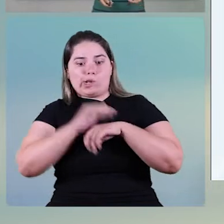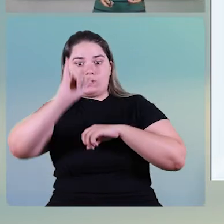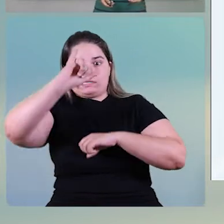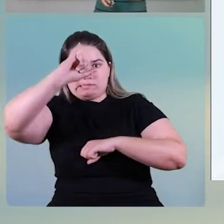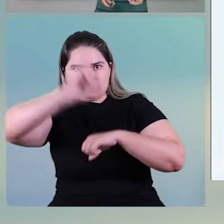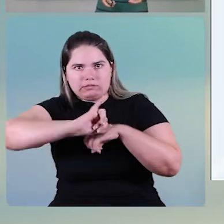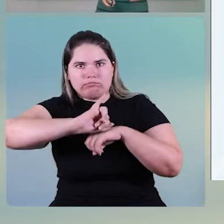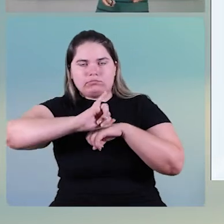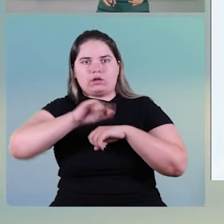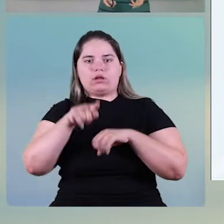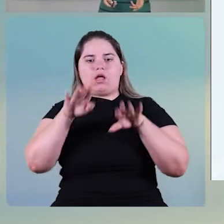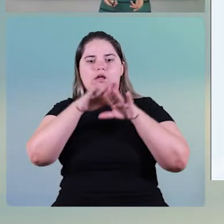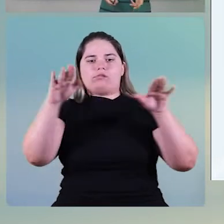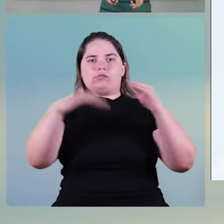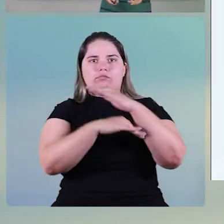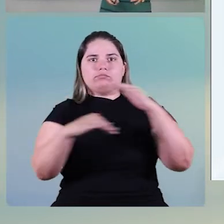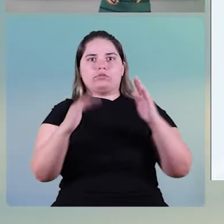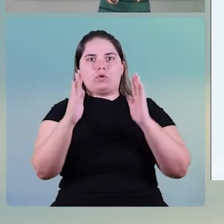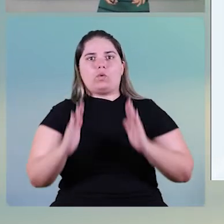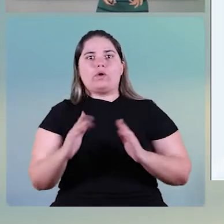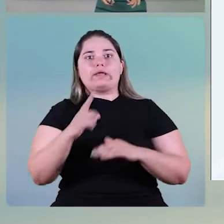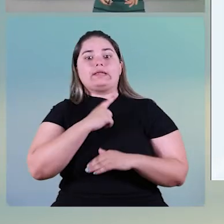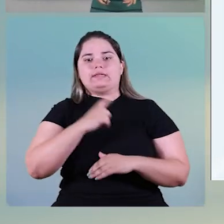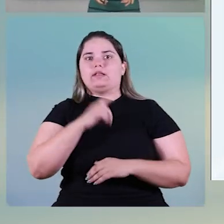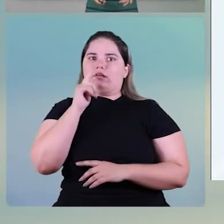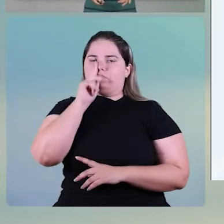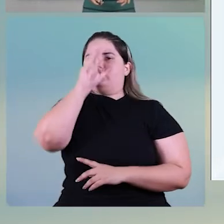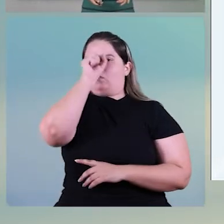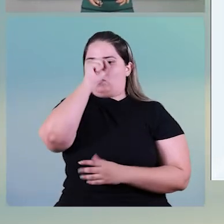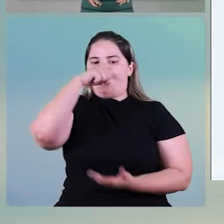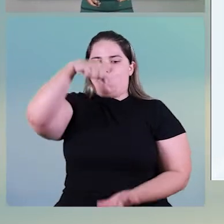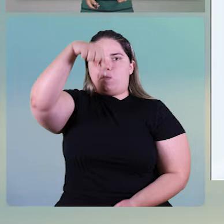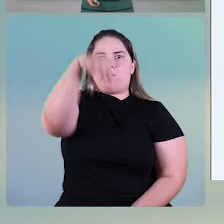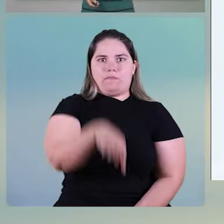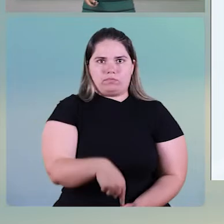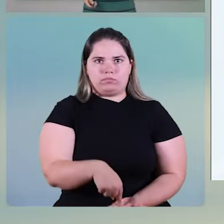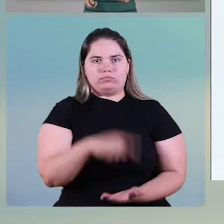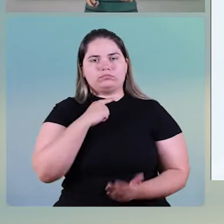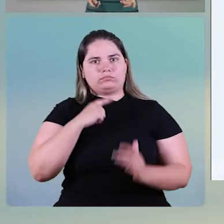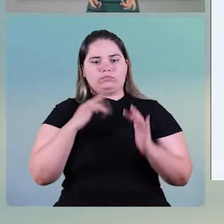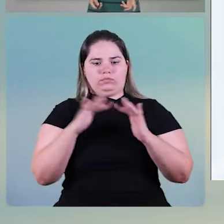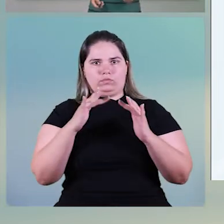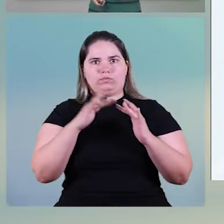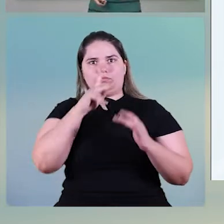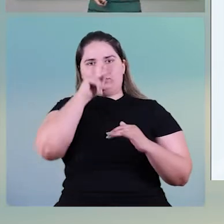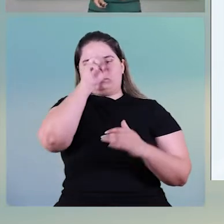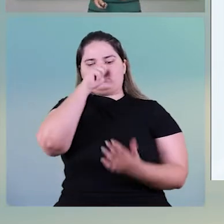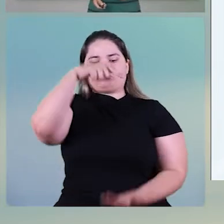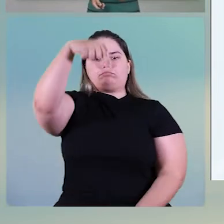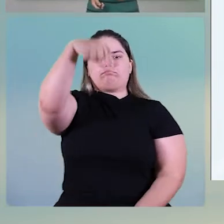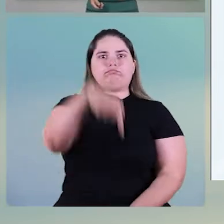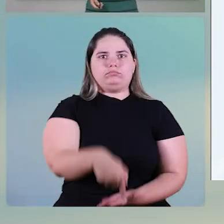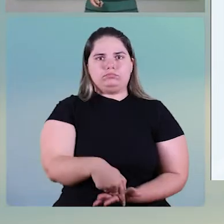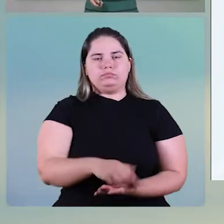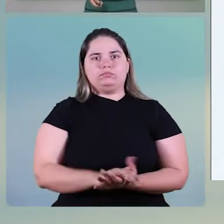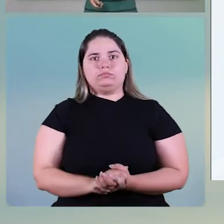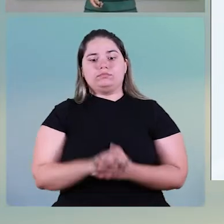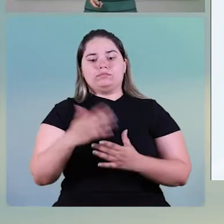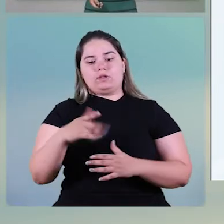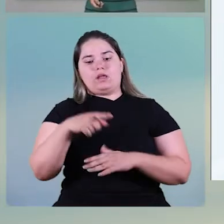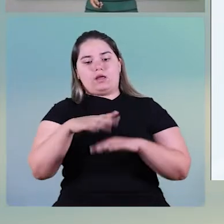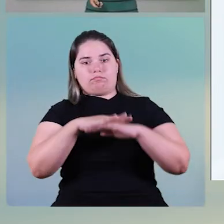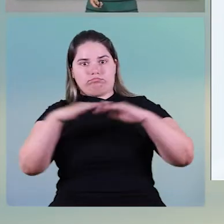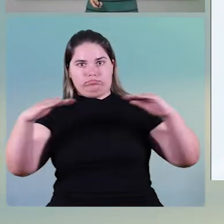mesa, a caixa exerce na mesa uma força para baixo, uma força de contato para baixo, e a